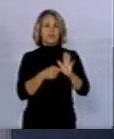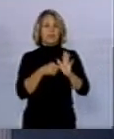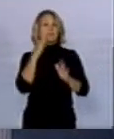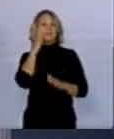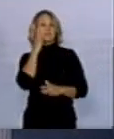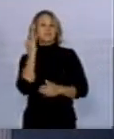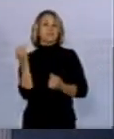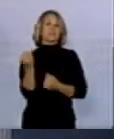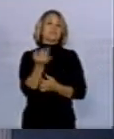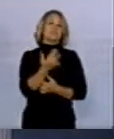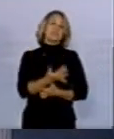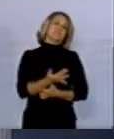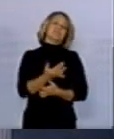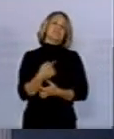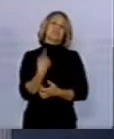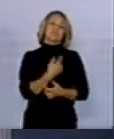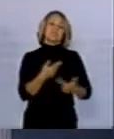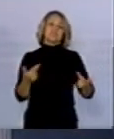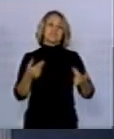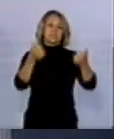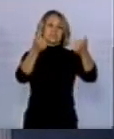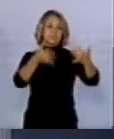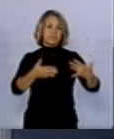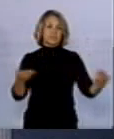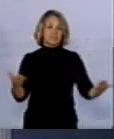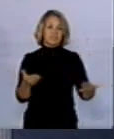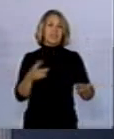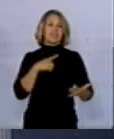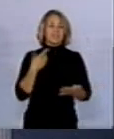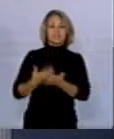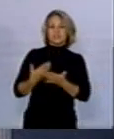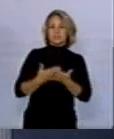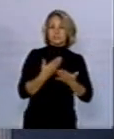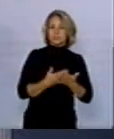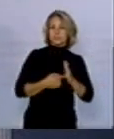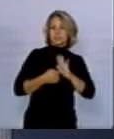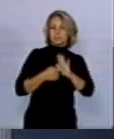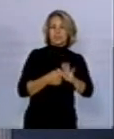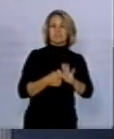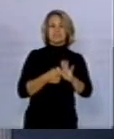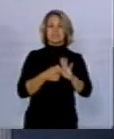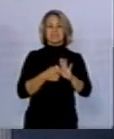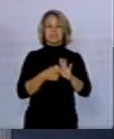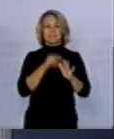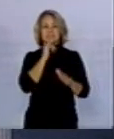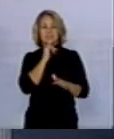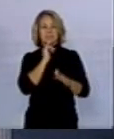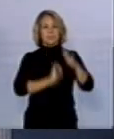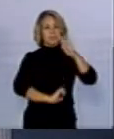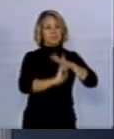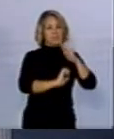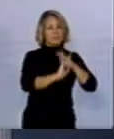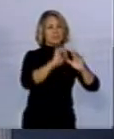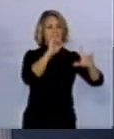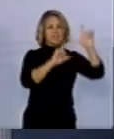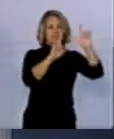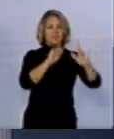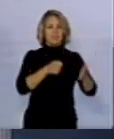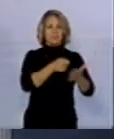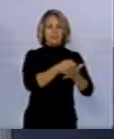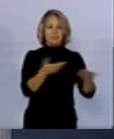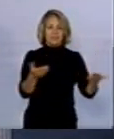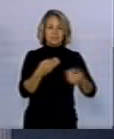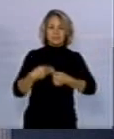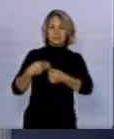tamanho dos valores dos quais estamos falando. Existem estudos que indicam que a entrada de uma empresa de TV a cabo em municípios ainda sem